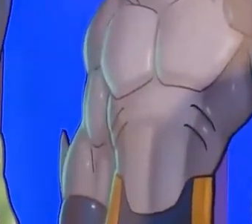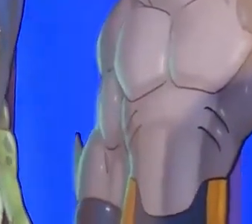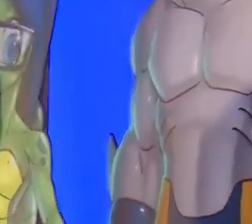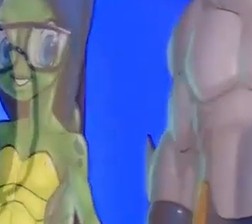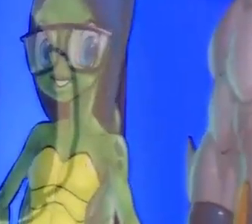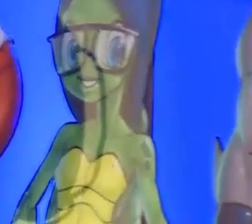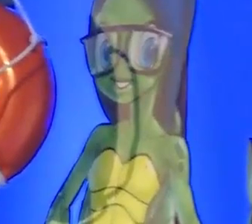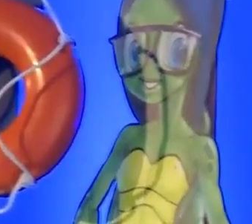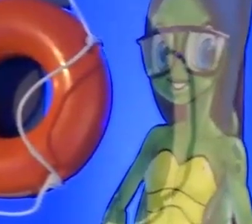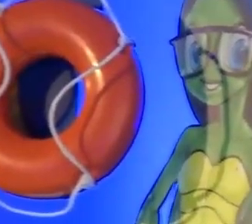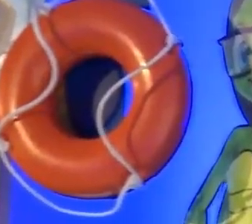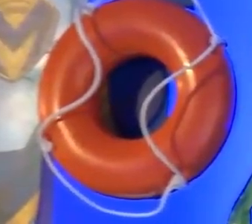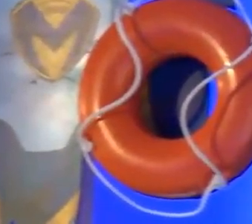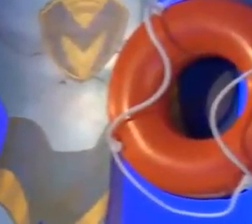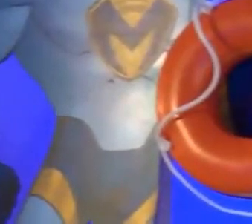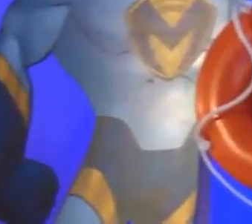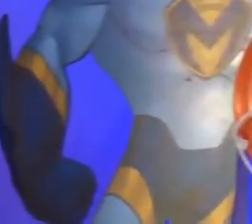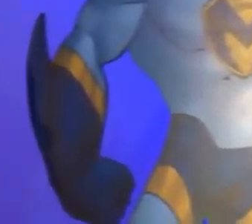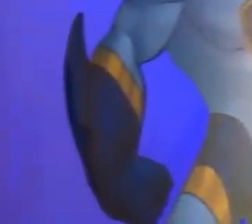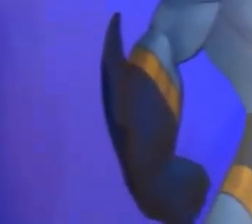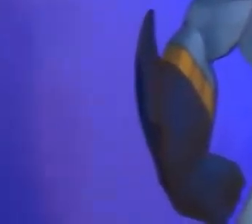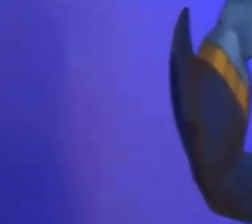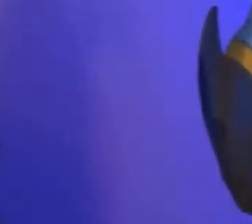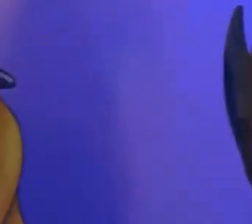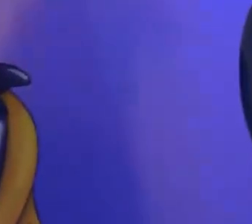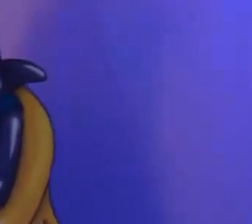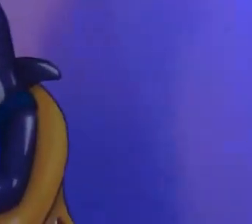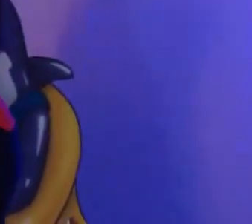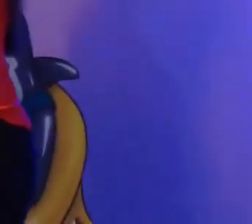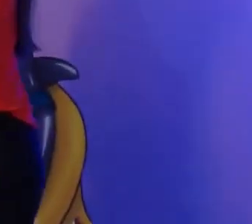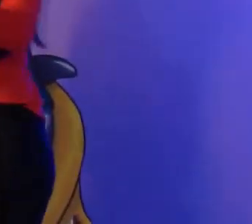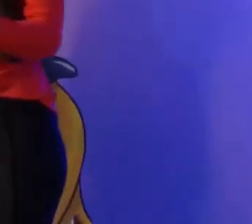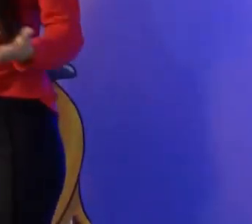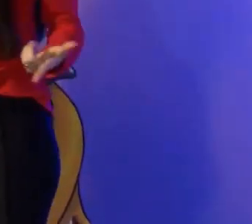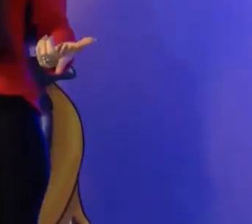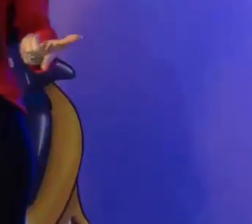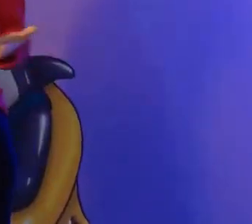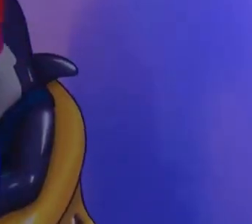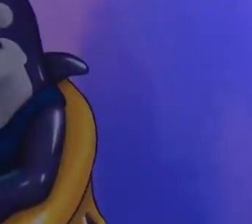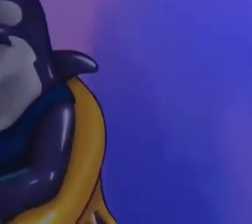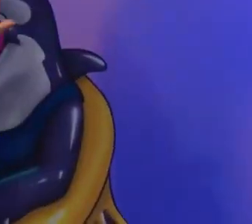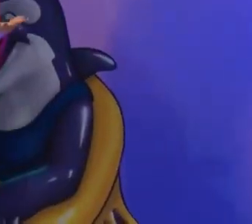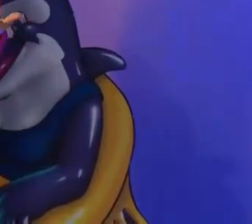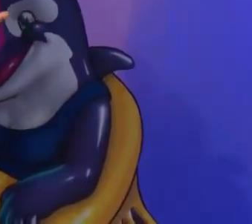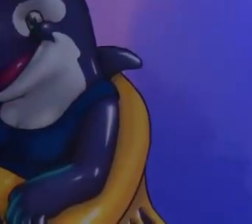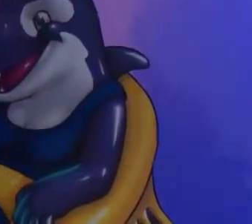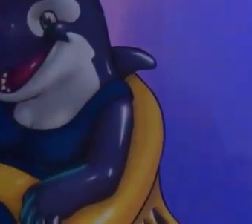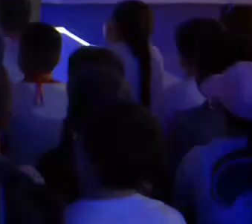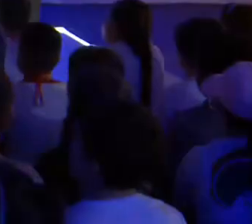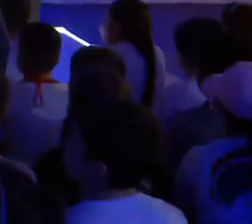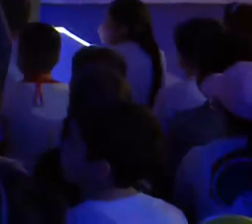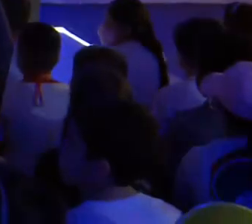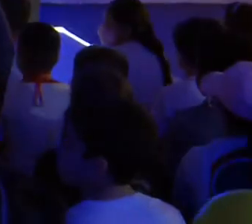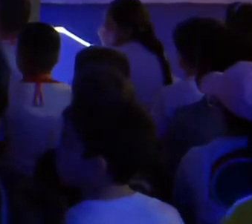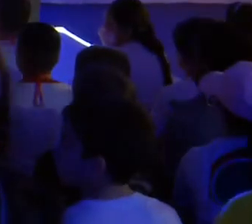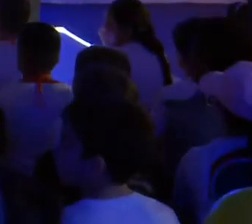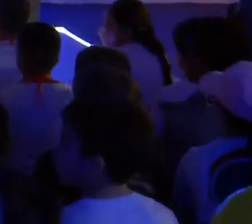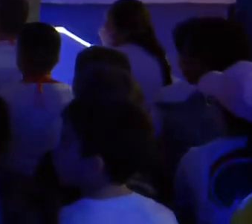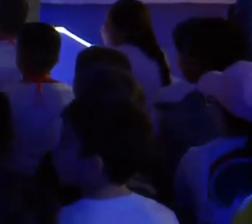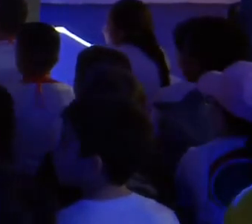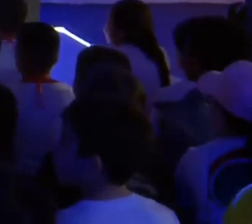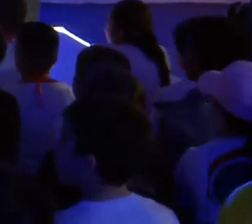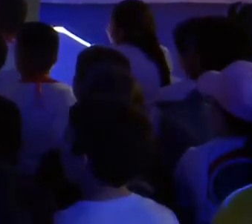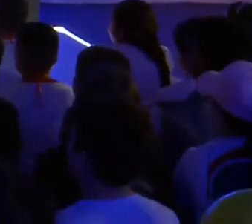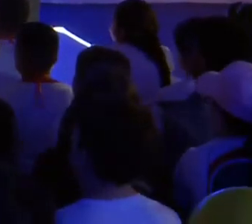será que eles conhecem aquele personagem? Qual? Será? O principal? O principal do Reino de Azulha? Quem conhece aí? Oh,